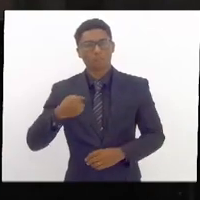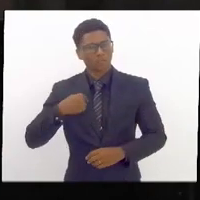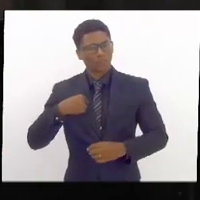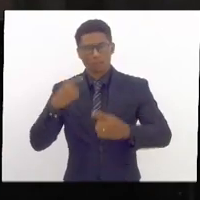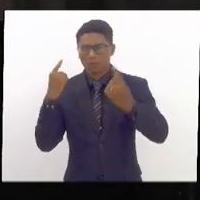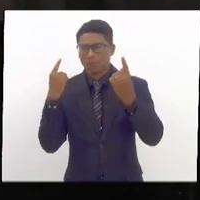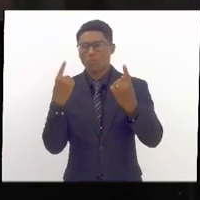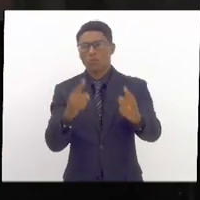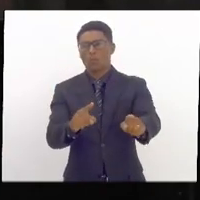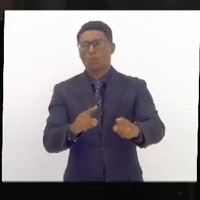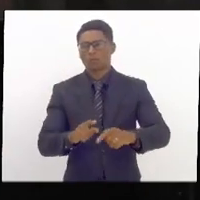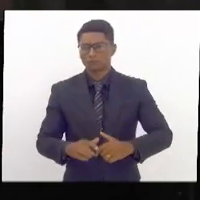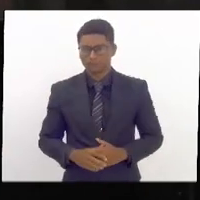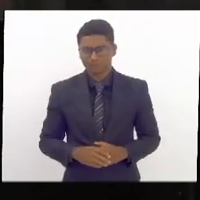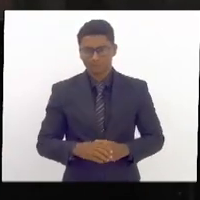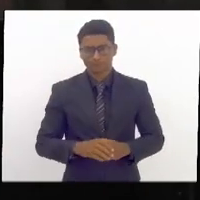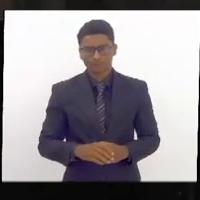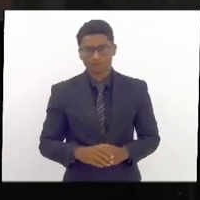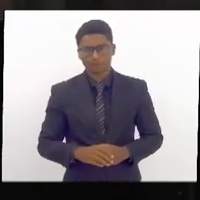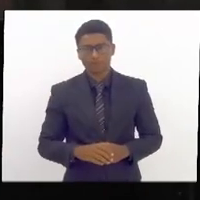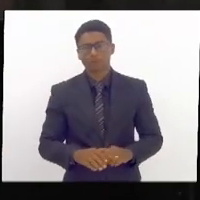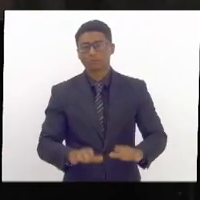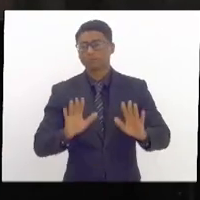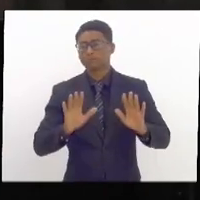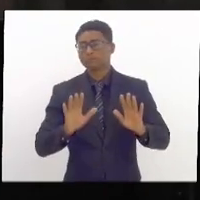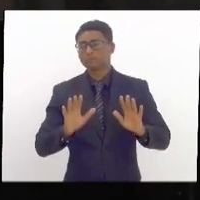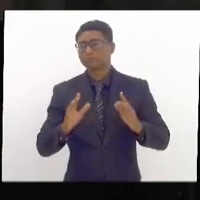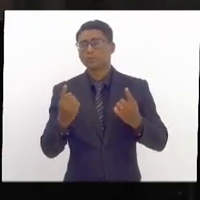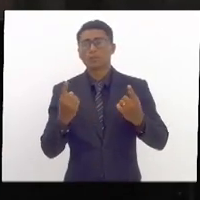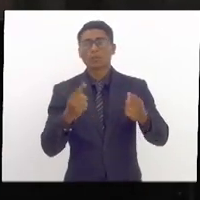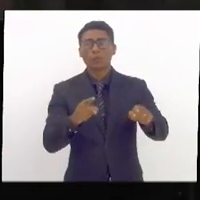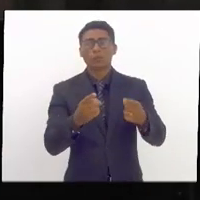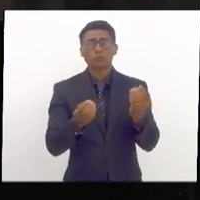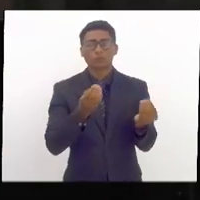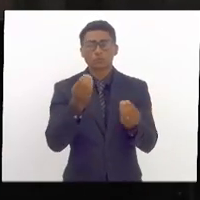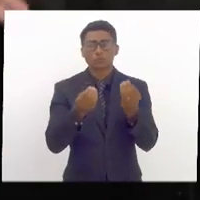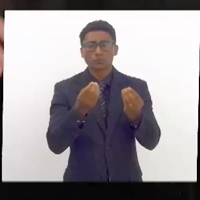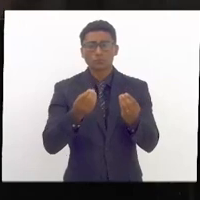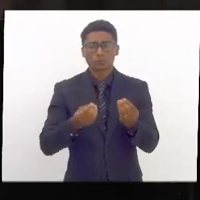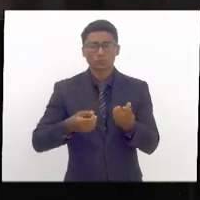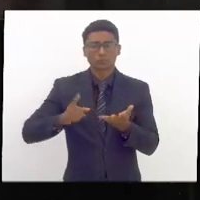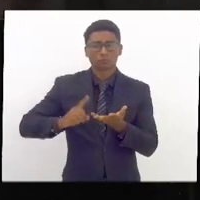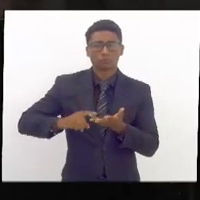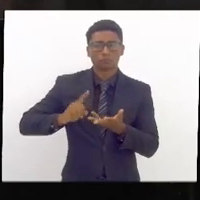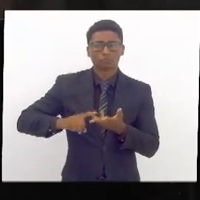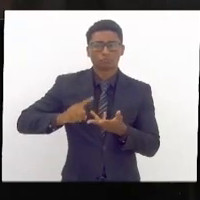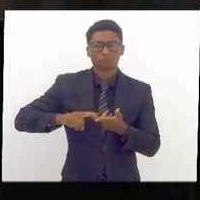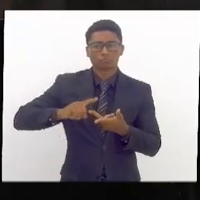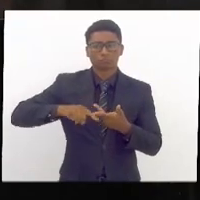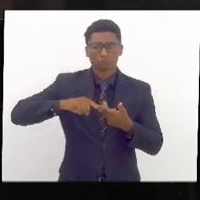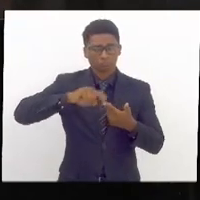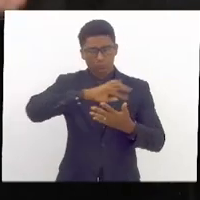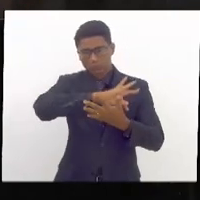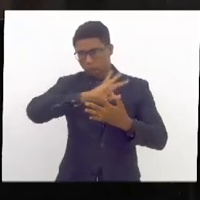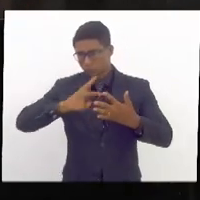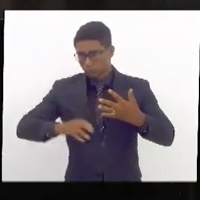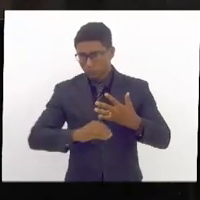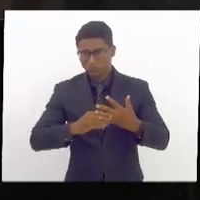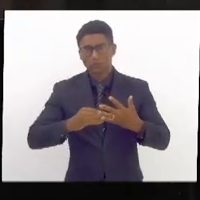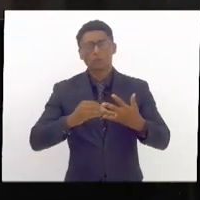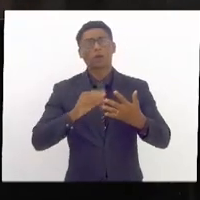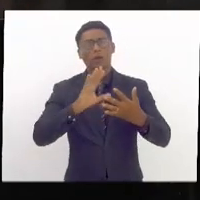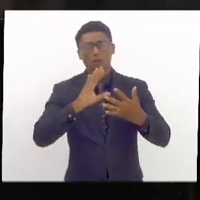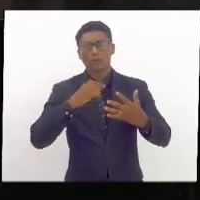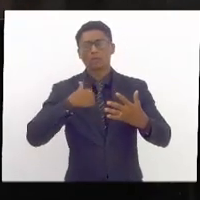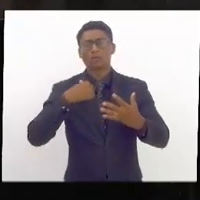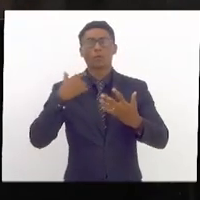contra, mas contra apresentando todas as argumentações no sentido de